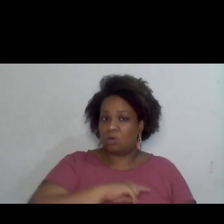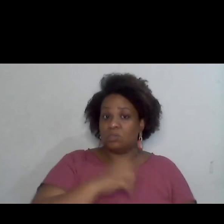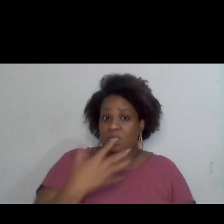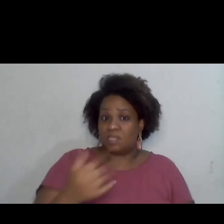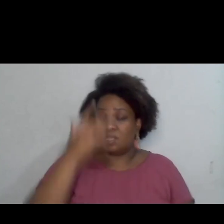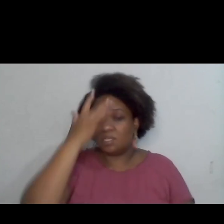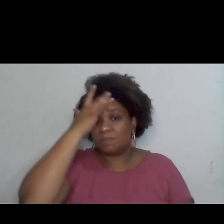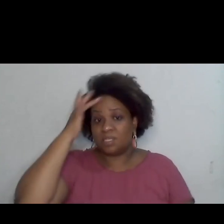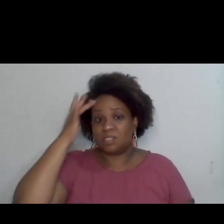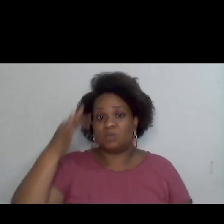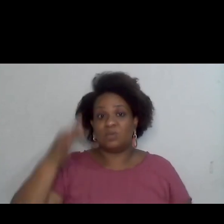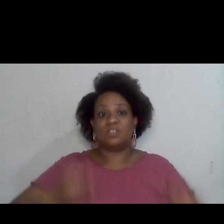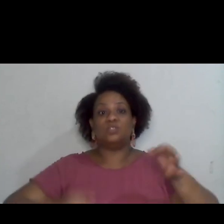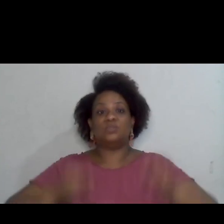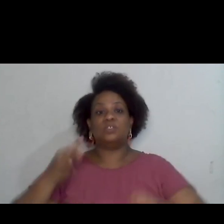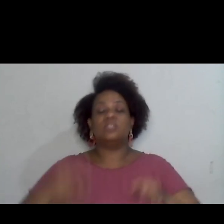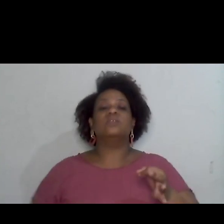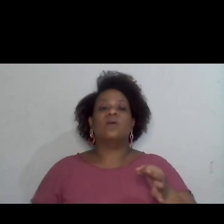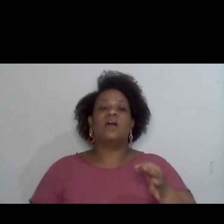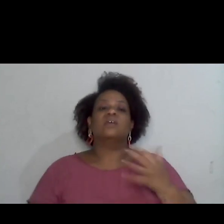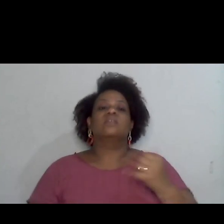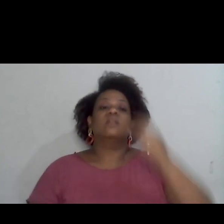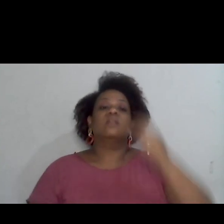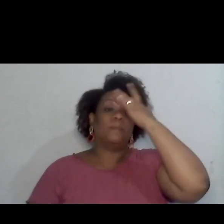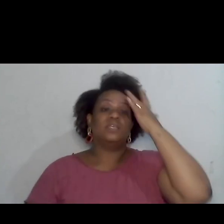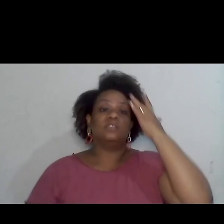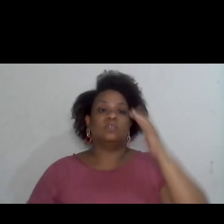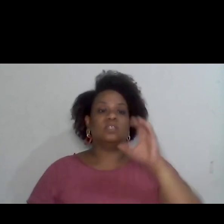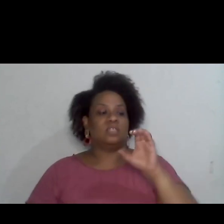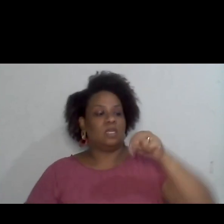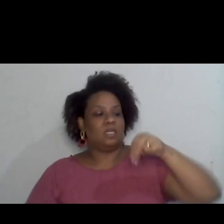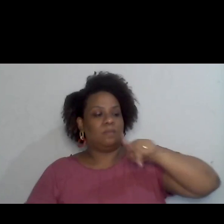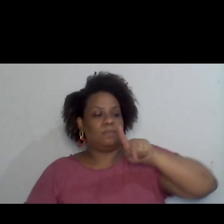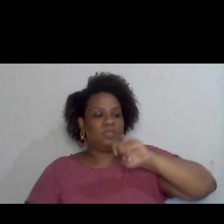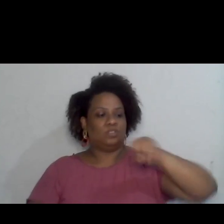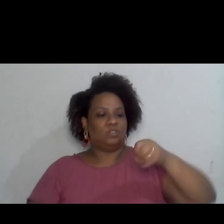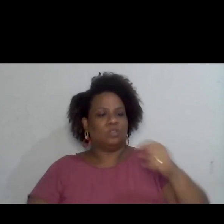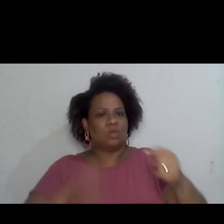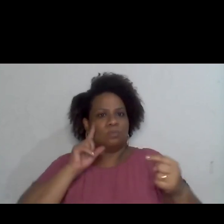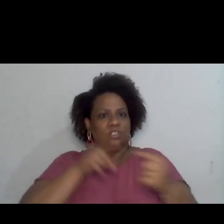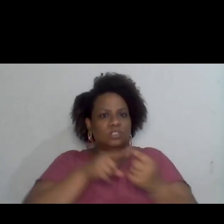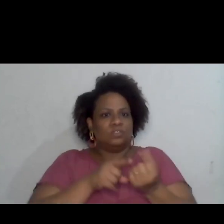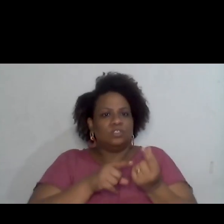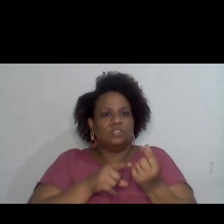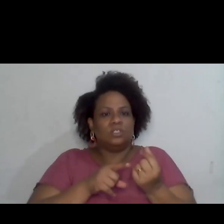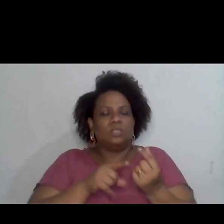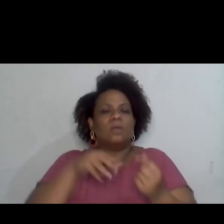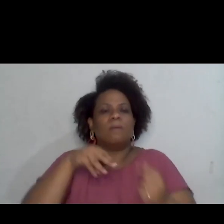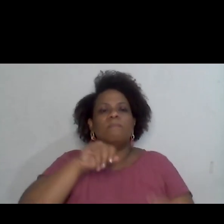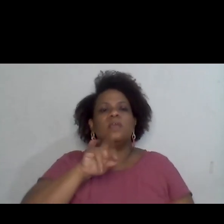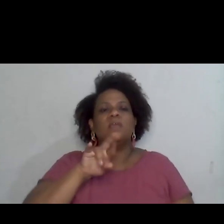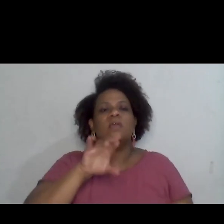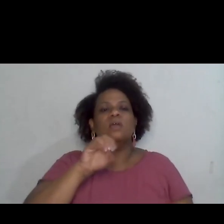jurídicas para que atendam as pessoas jurídicas sem fins lucrativos sob a perspectiva do MIROSC, que é uma coisa